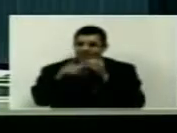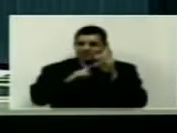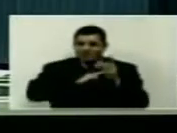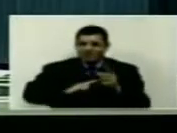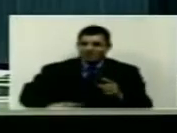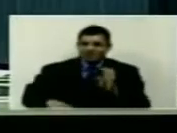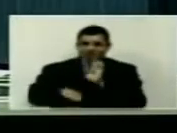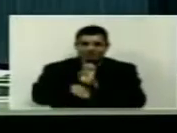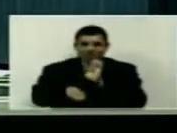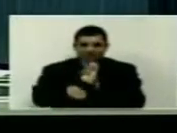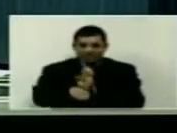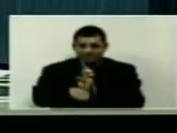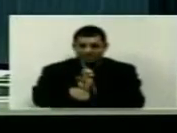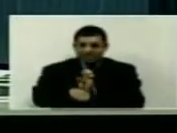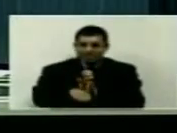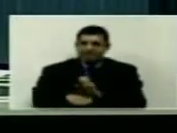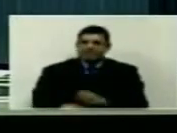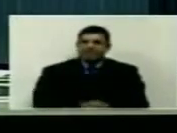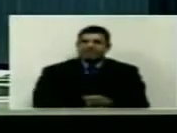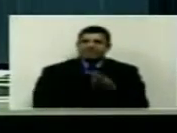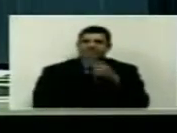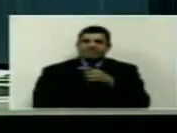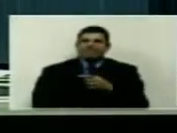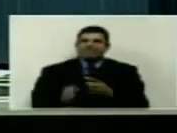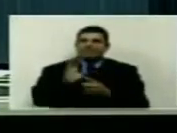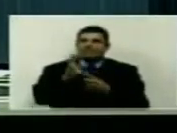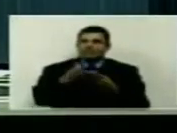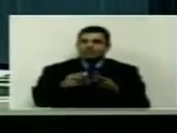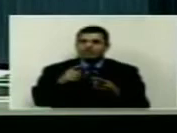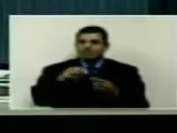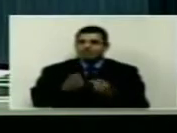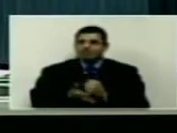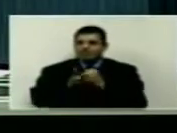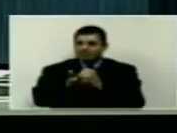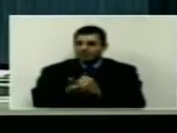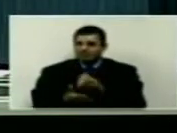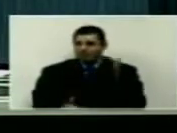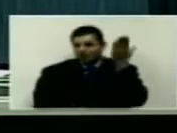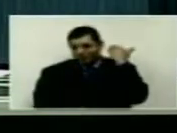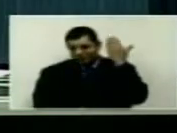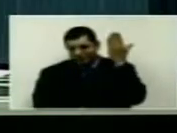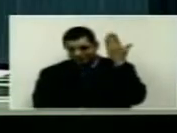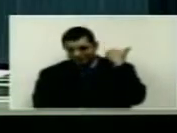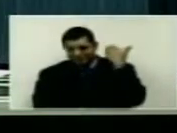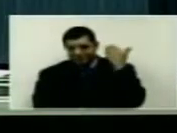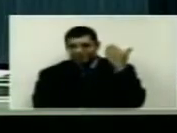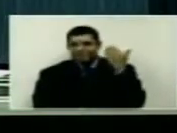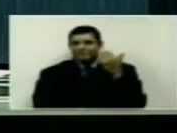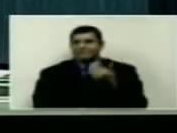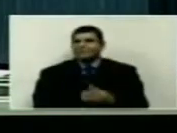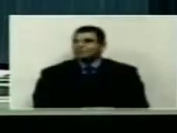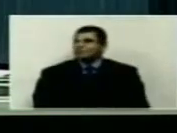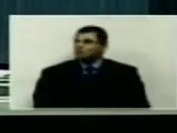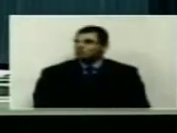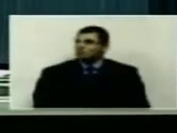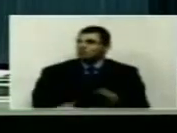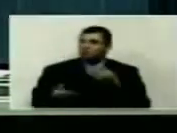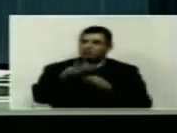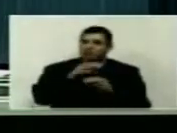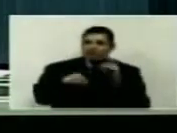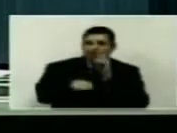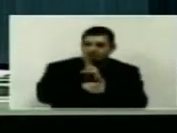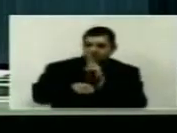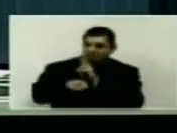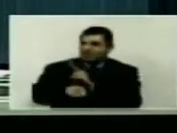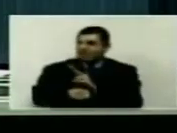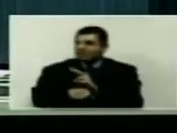Estado e de início do pagamento de empréstimos contraídos no passado, nós temos uma situação